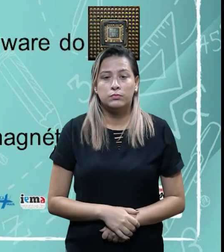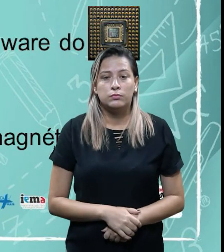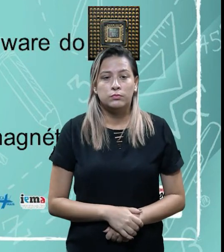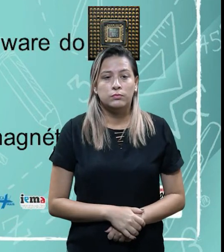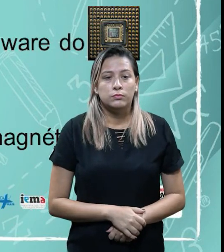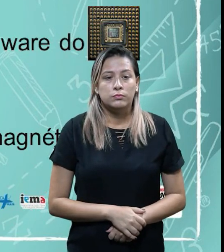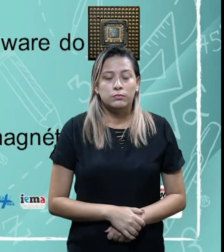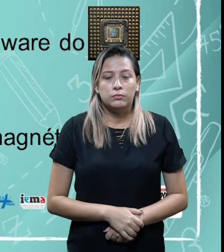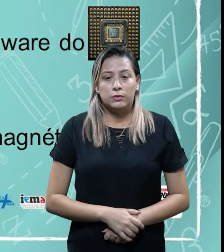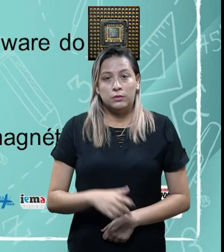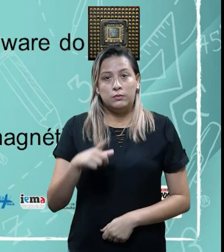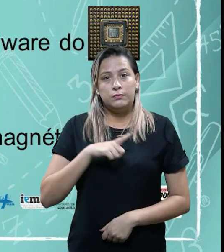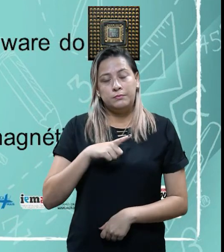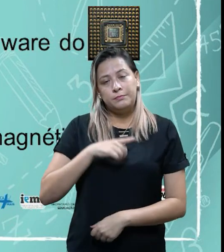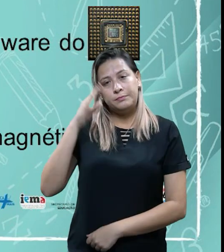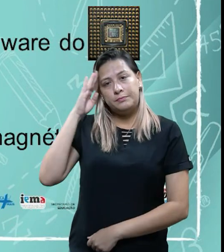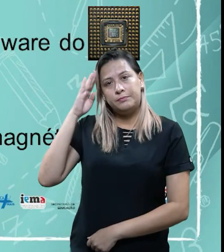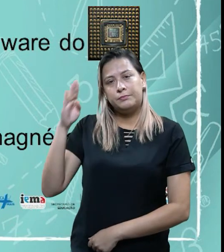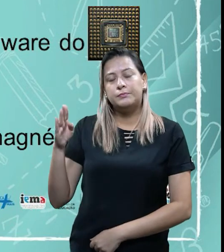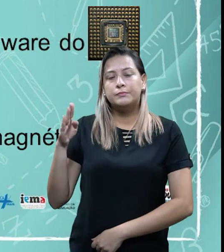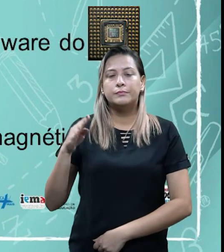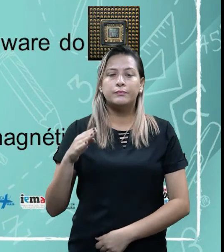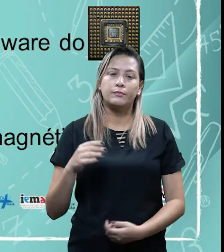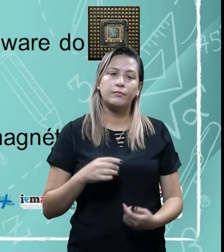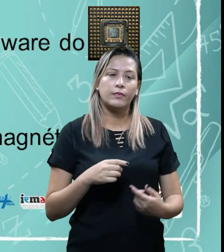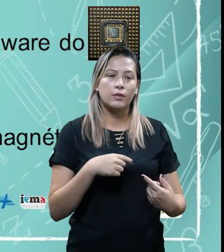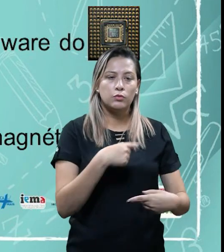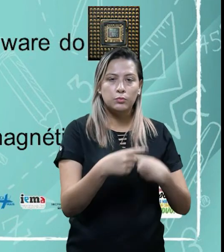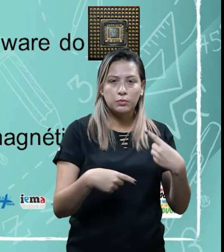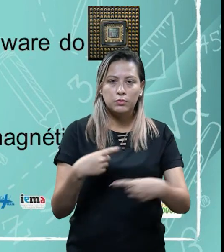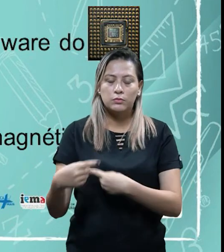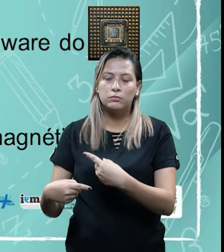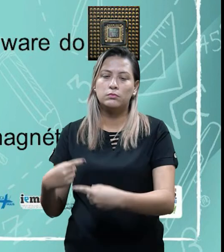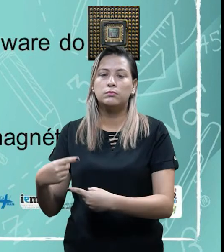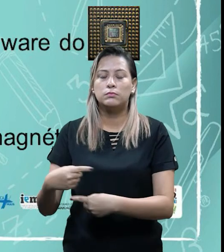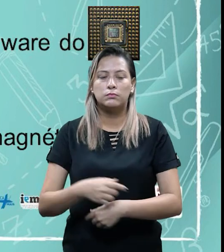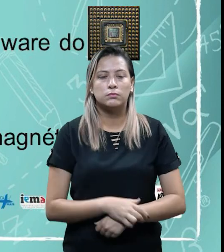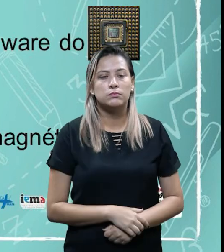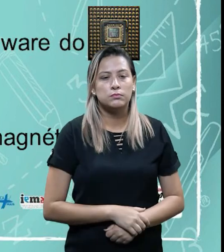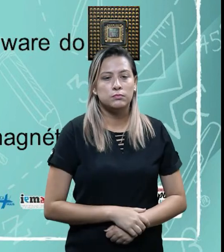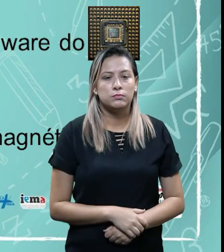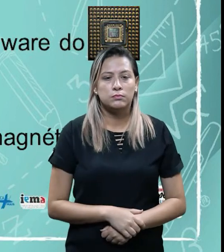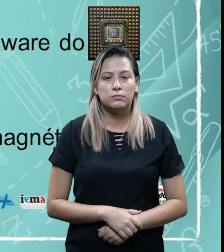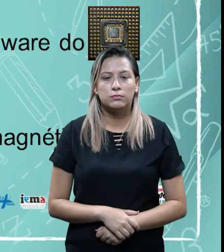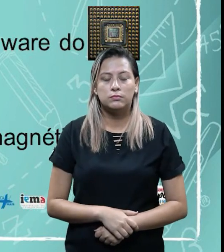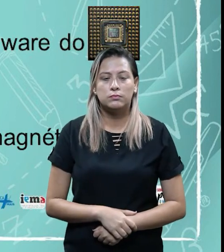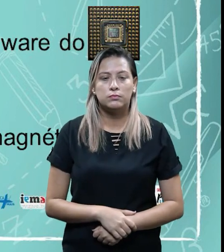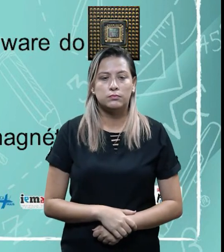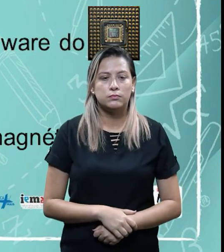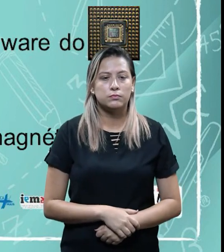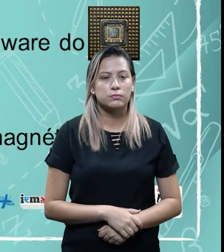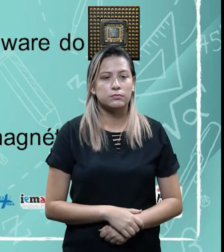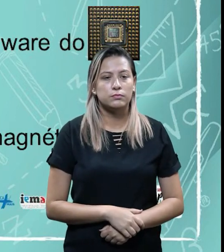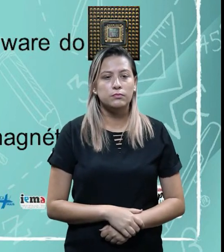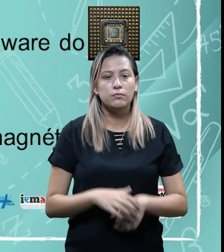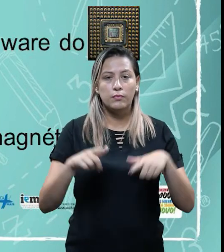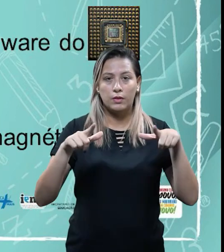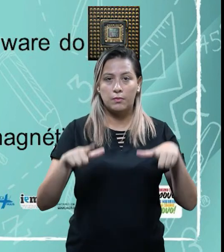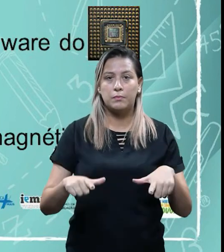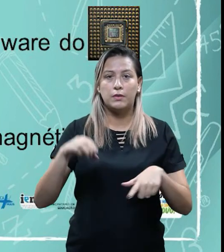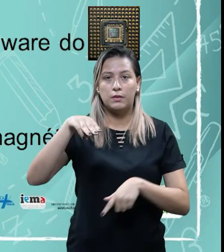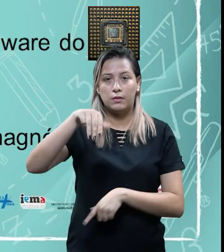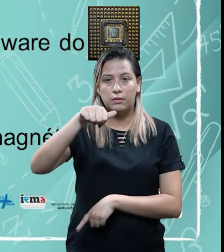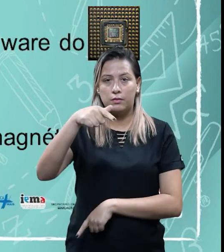a parte principal de processamento desse aparelho, dessa máquina. A placa-mãe